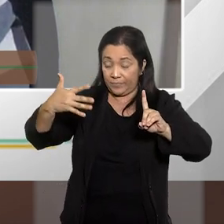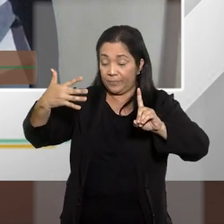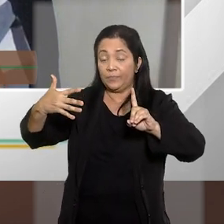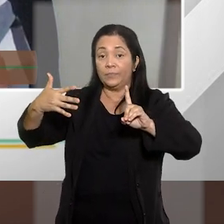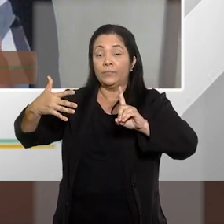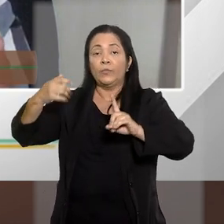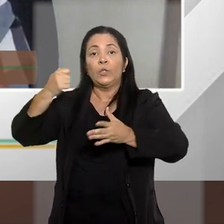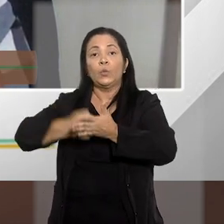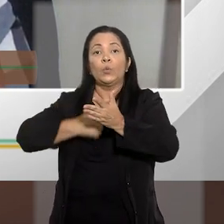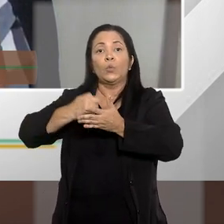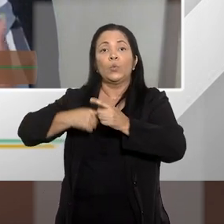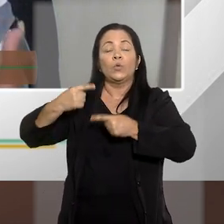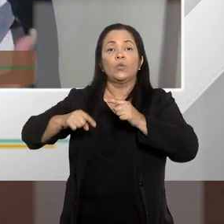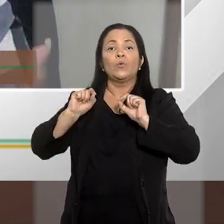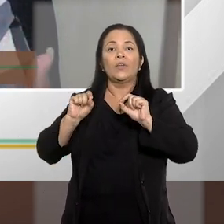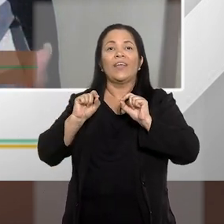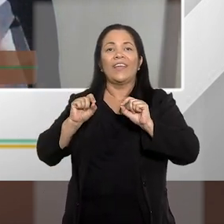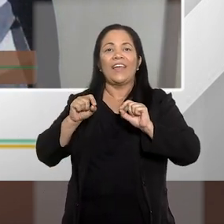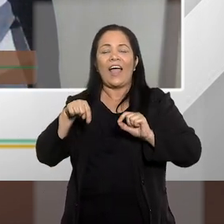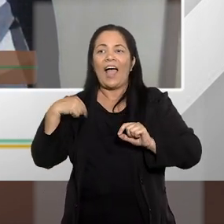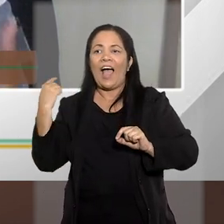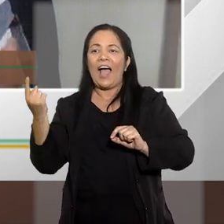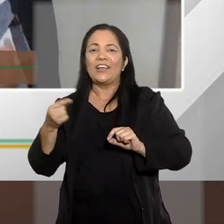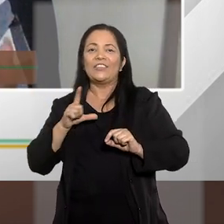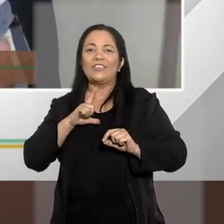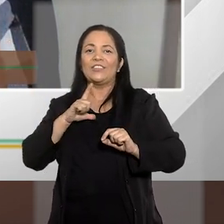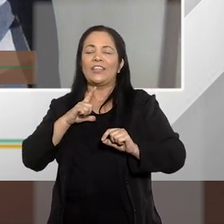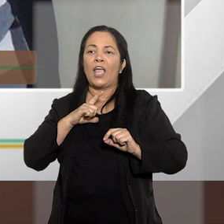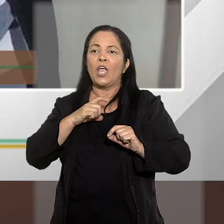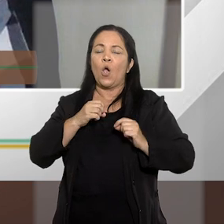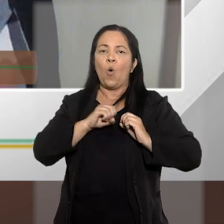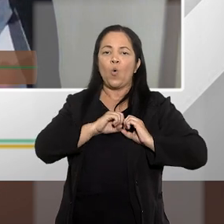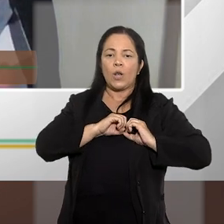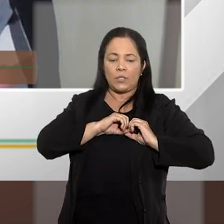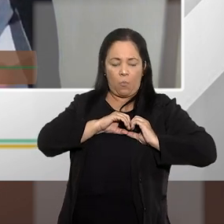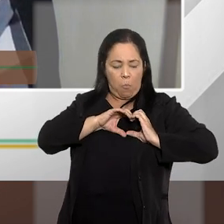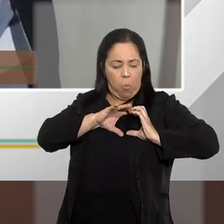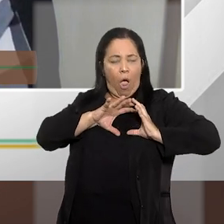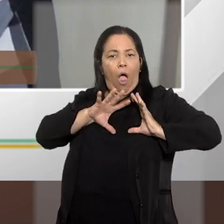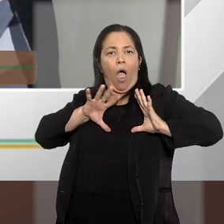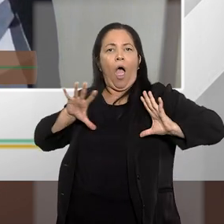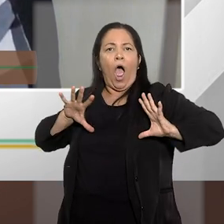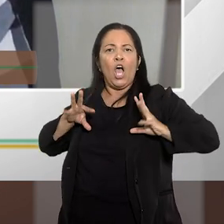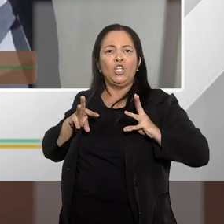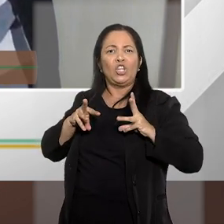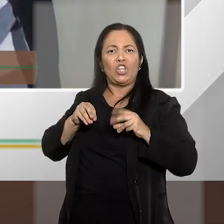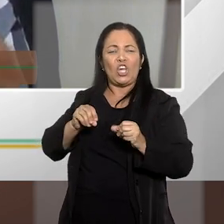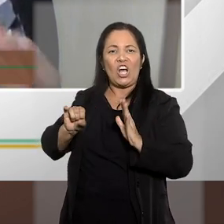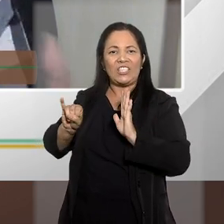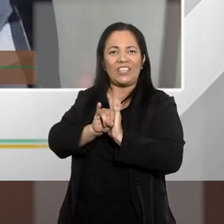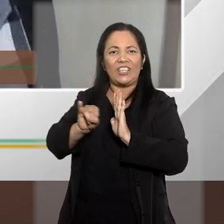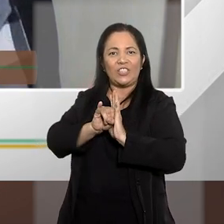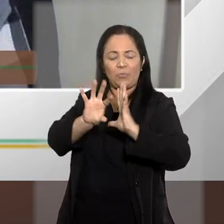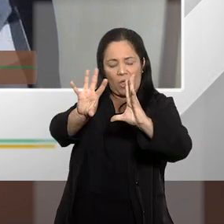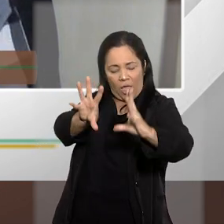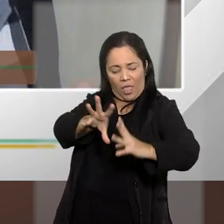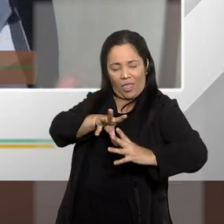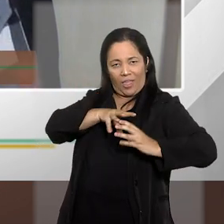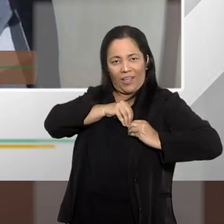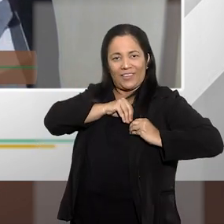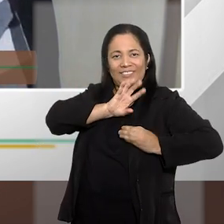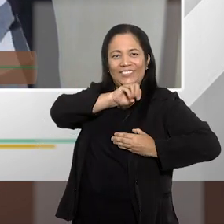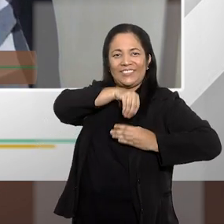sempre digo que a gente é um coração grande, que a gente absorve todas as lutas e todas as identidades. Então, você tem hoje o mais como um símbolo para